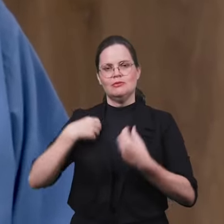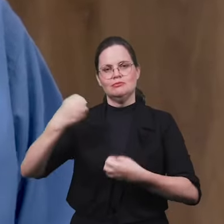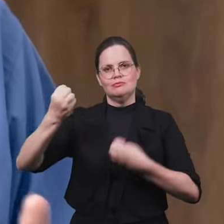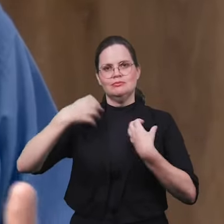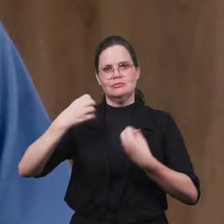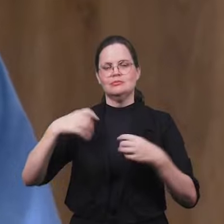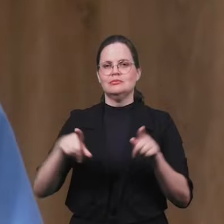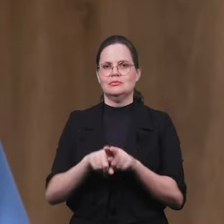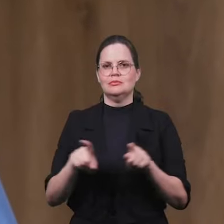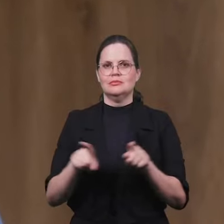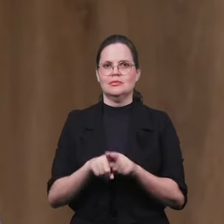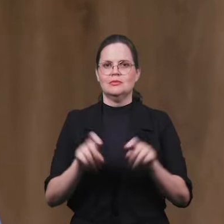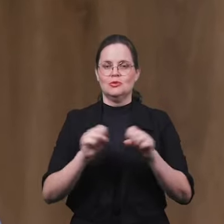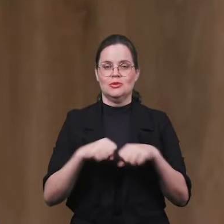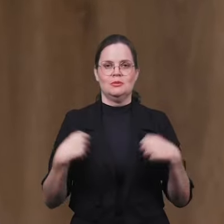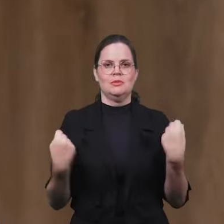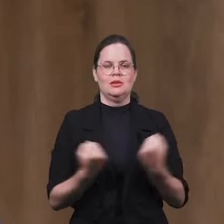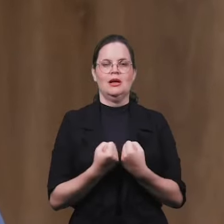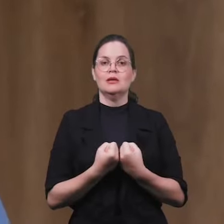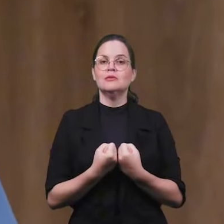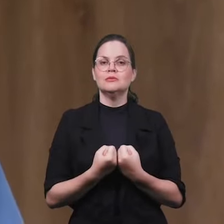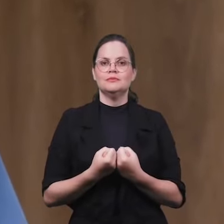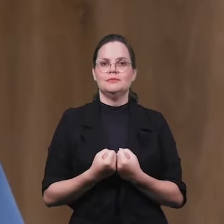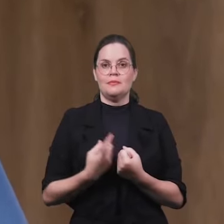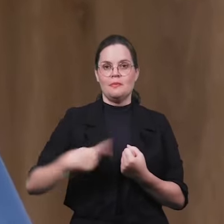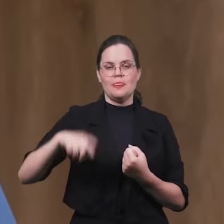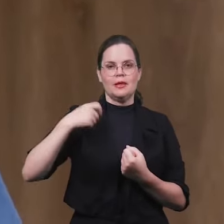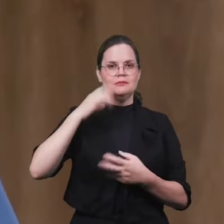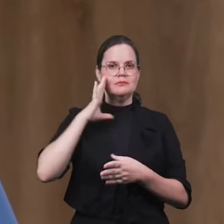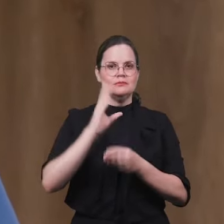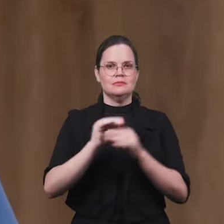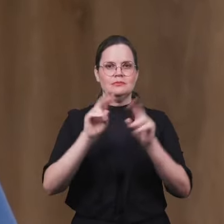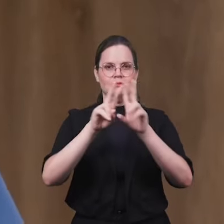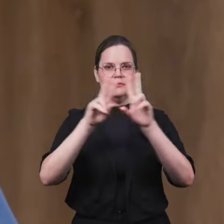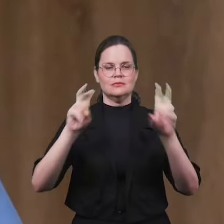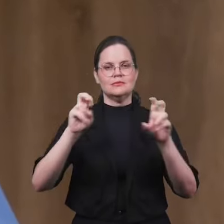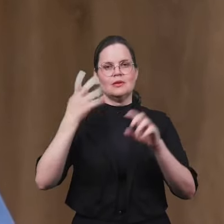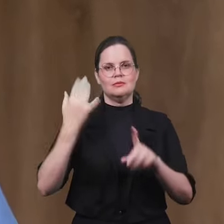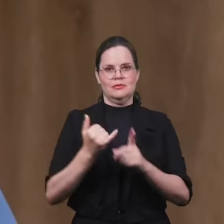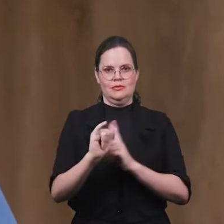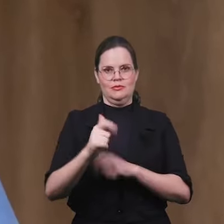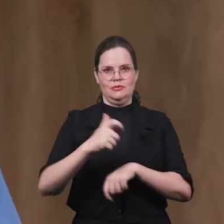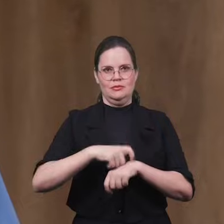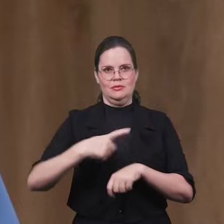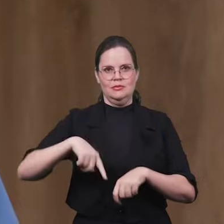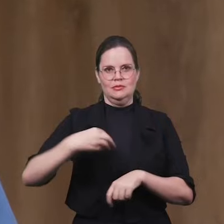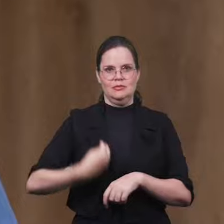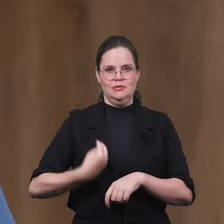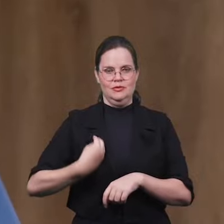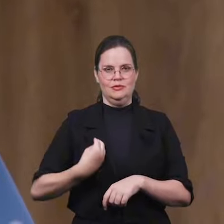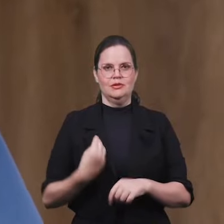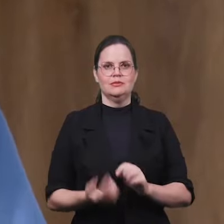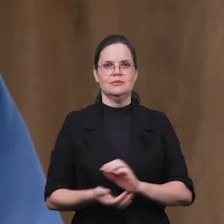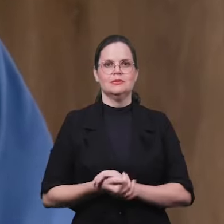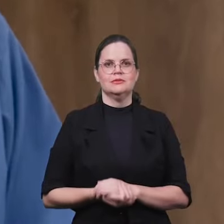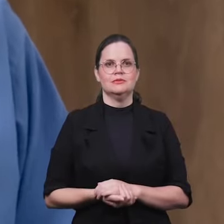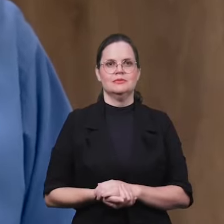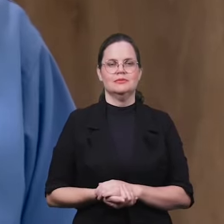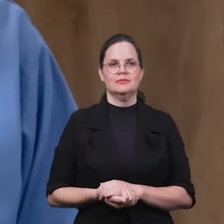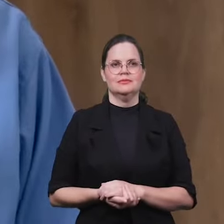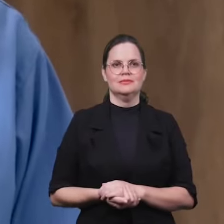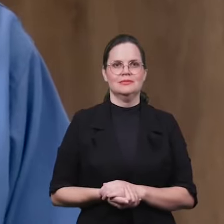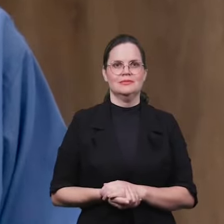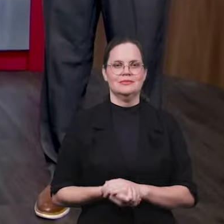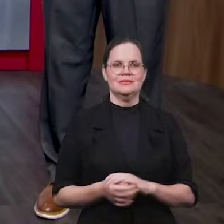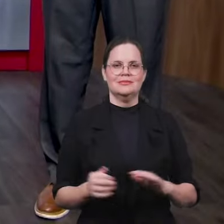conhecimento, por esse seminário, e aumentamos essa visão profética desse momento vivido. Como que el Señor